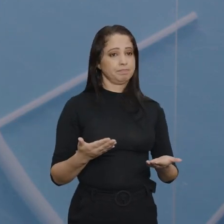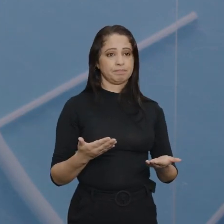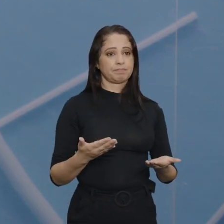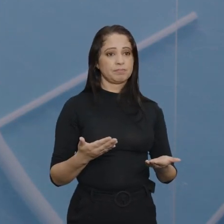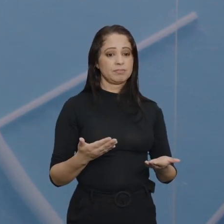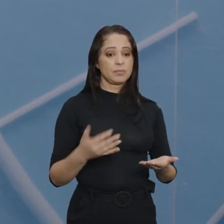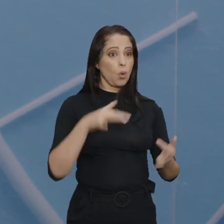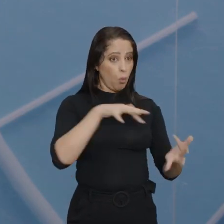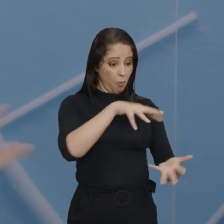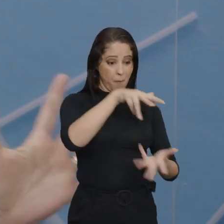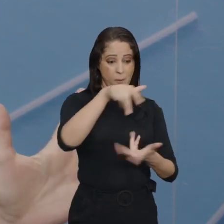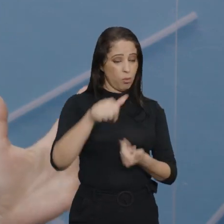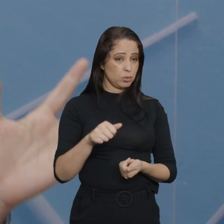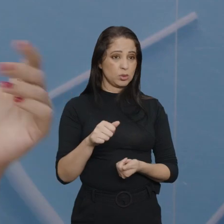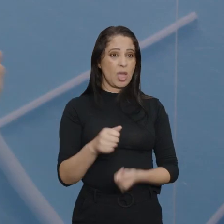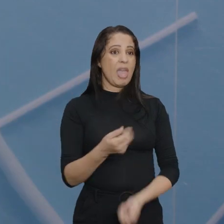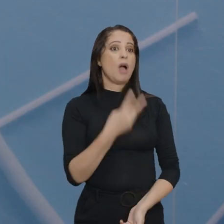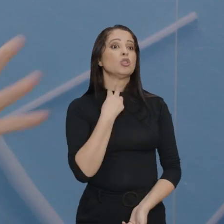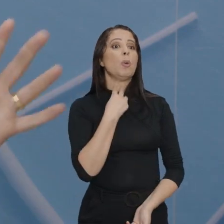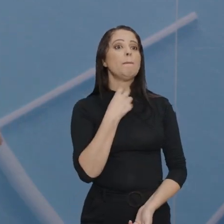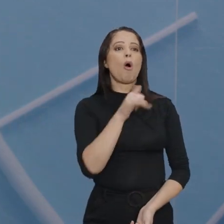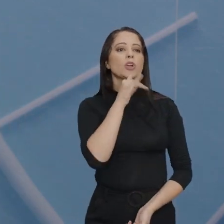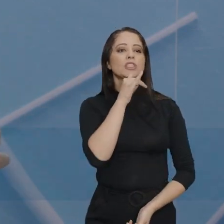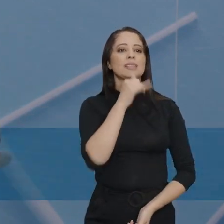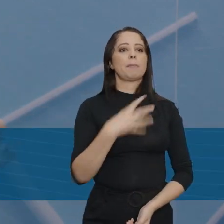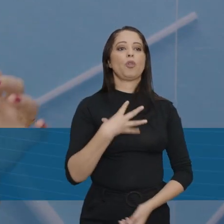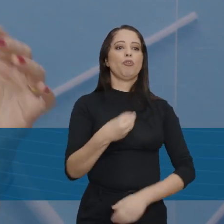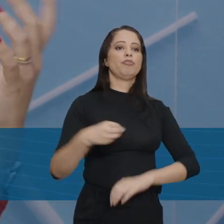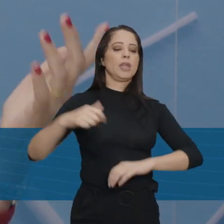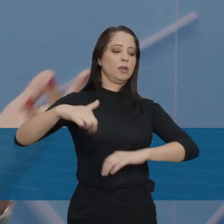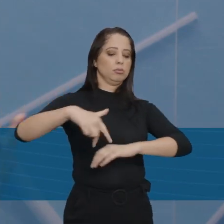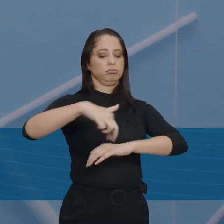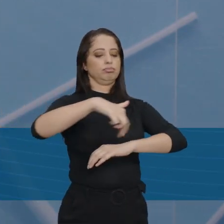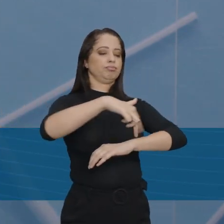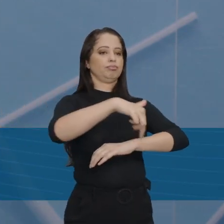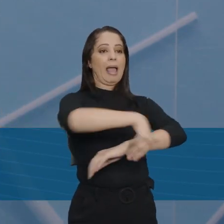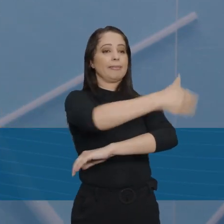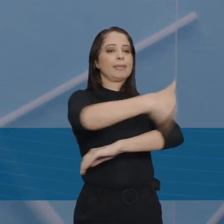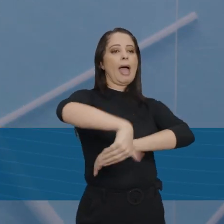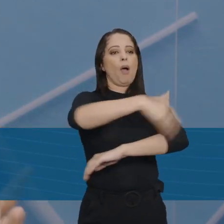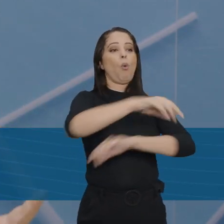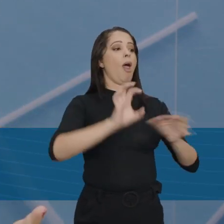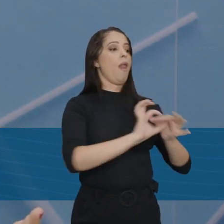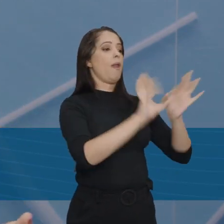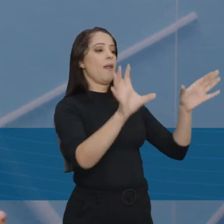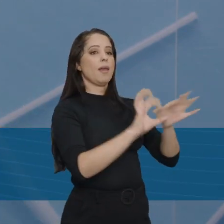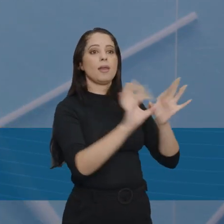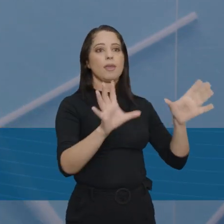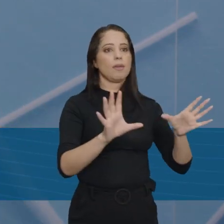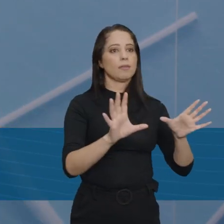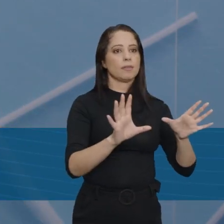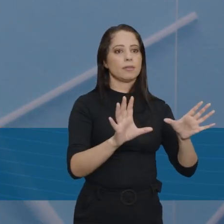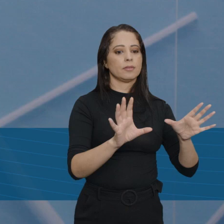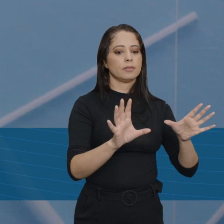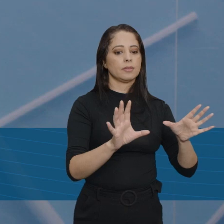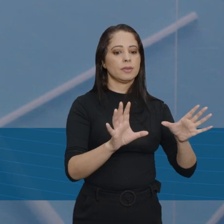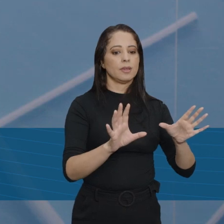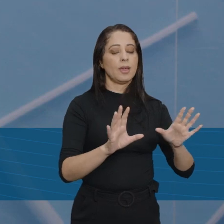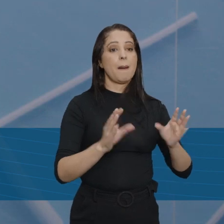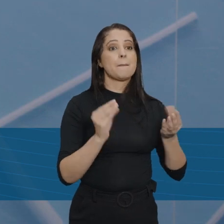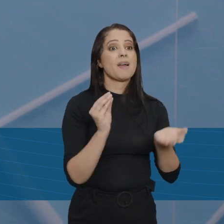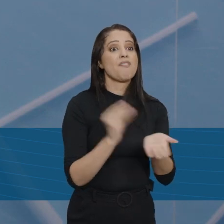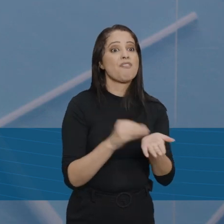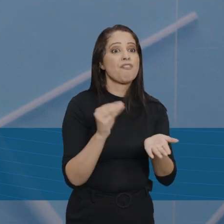não dá para simplesmente deixar o filho na rua e, né? Acho que tem todo um contexto, mas como está